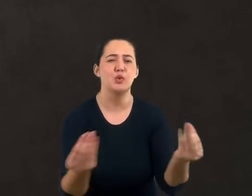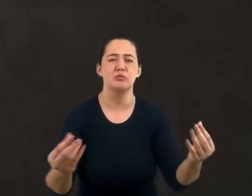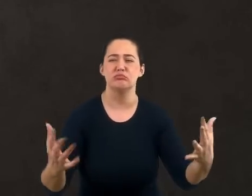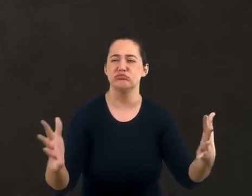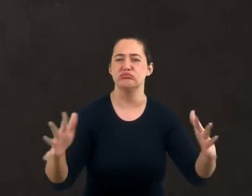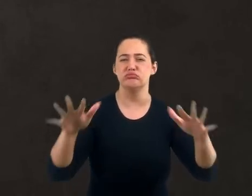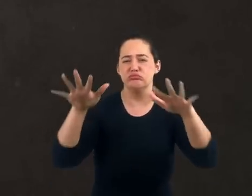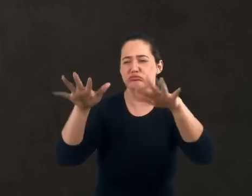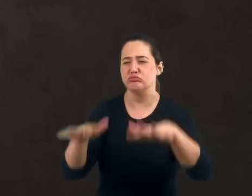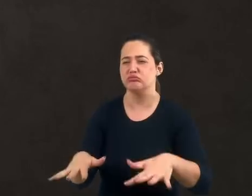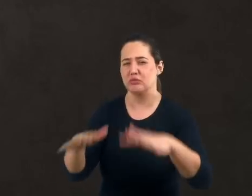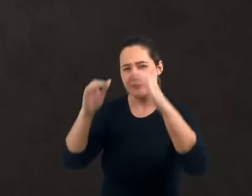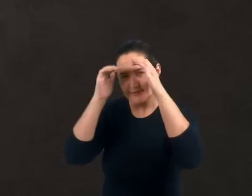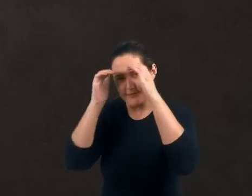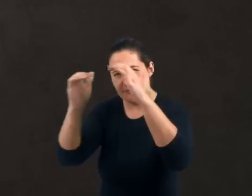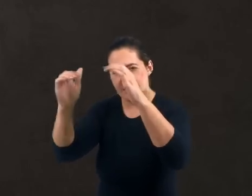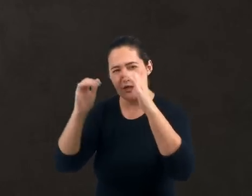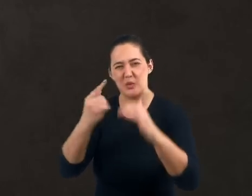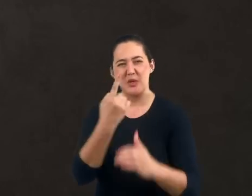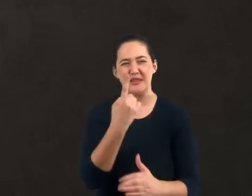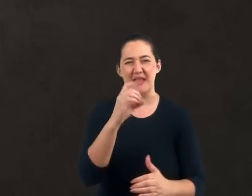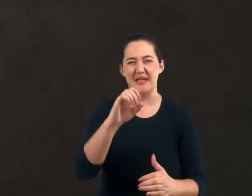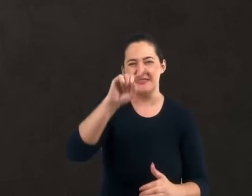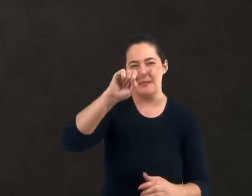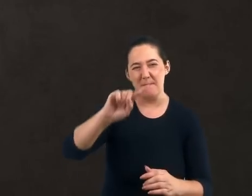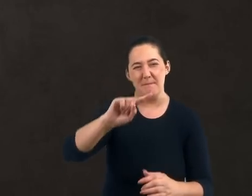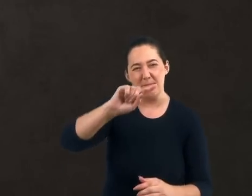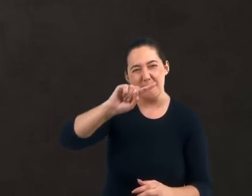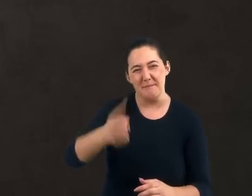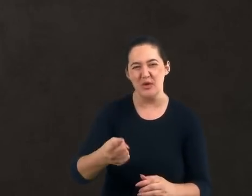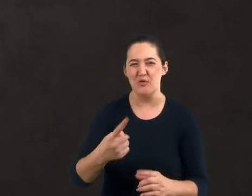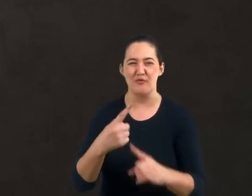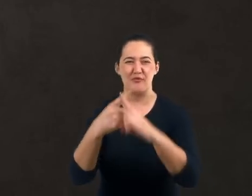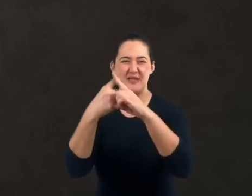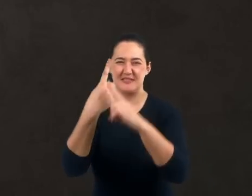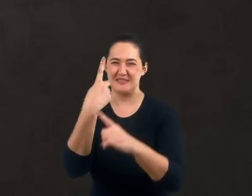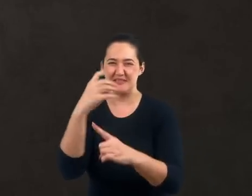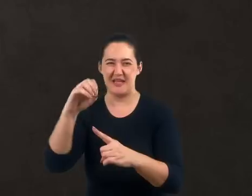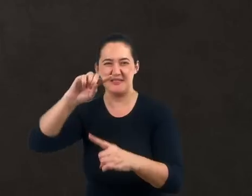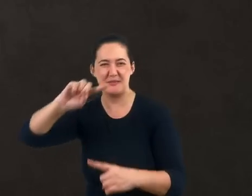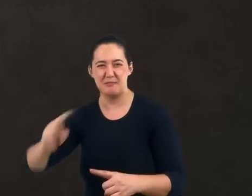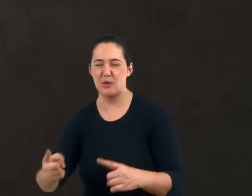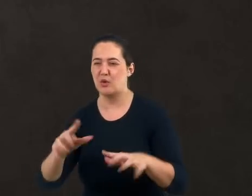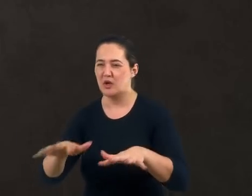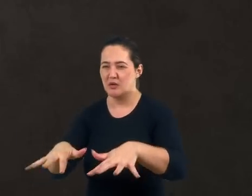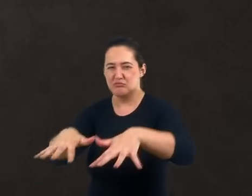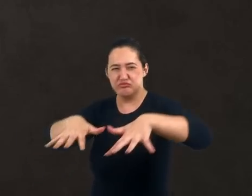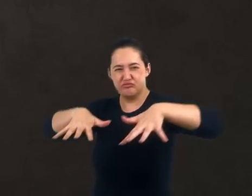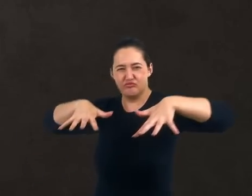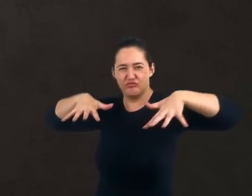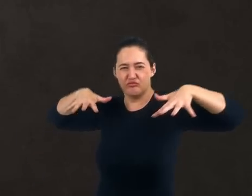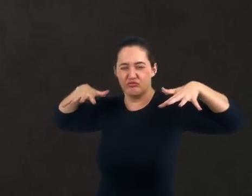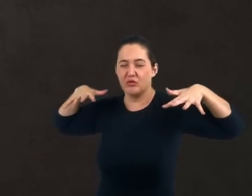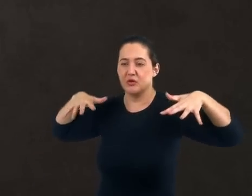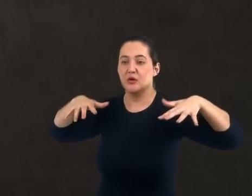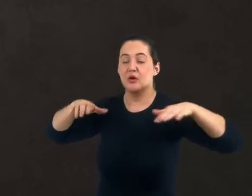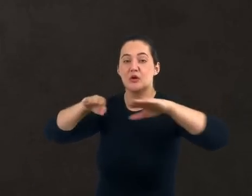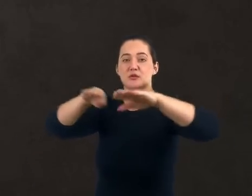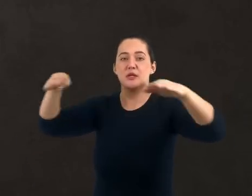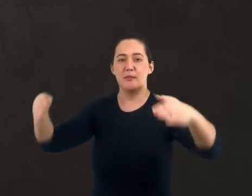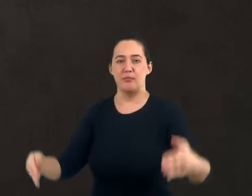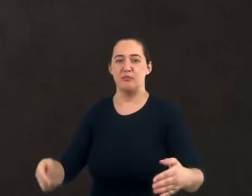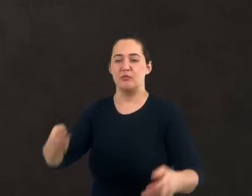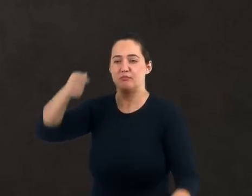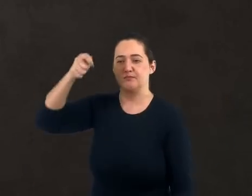serviram. 10.000 vezes 10.000 estavam diante dele. O tribunal estava sentado e os livros foram abertos.